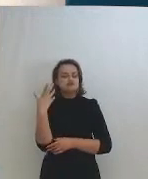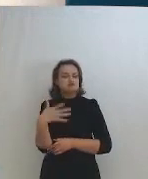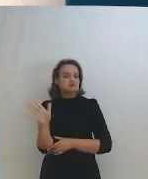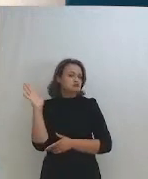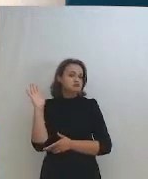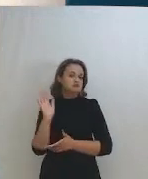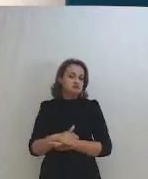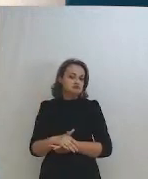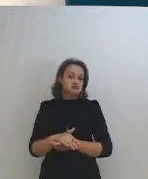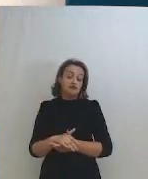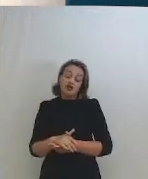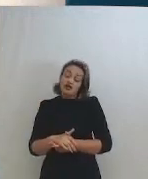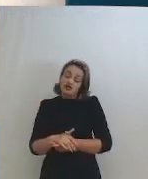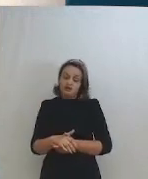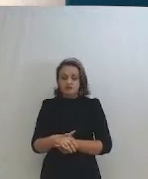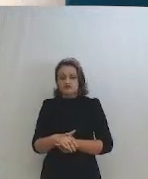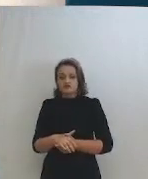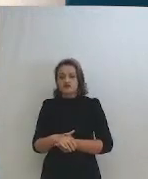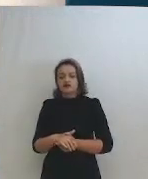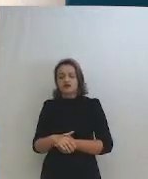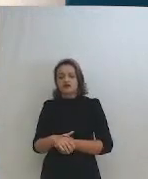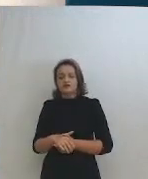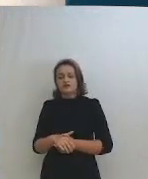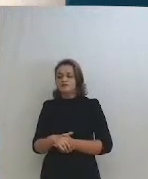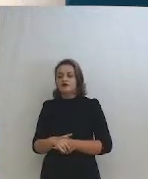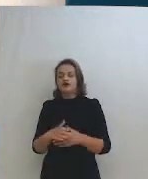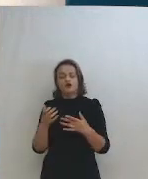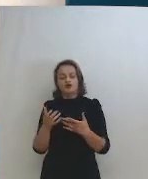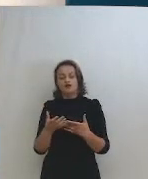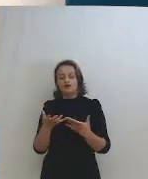também negando provimento ao